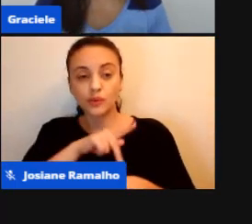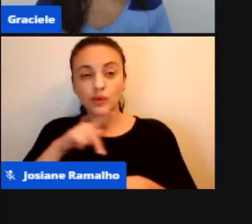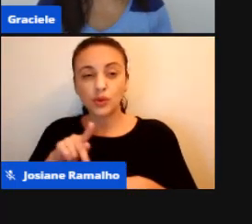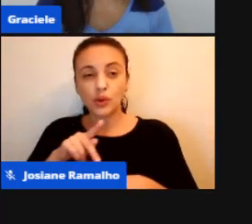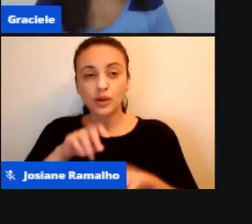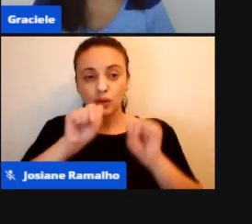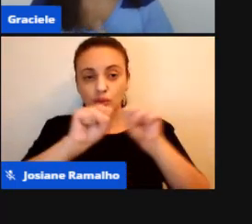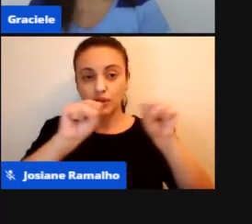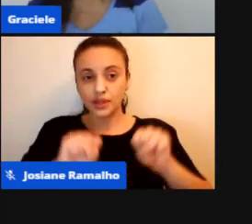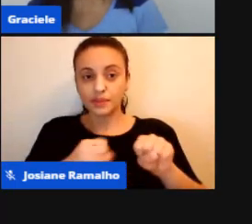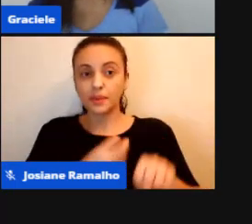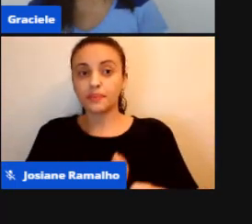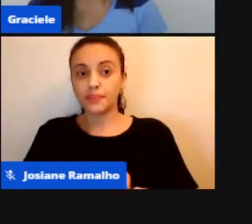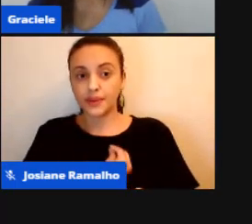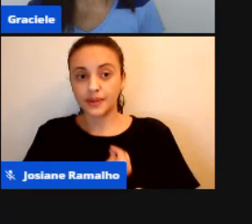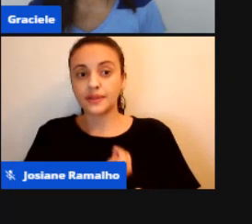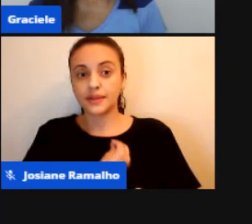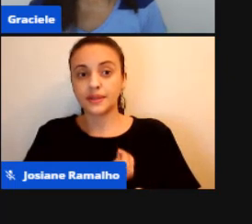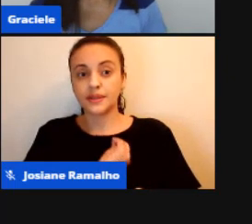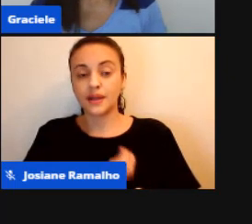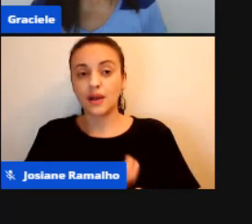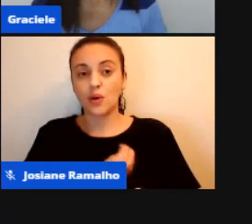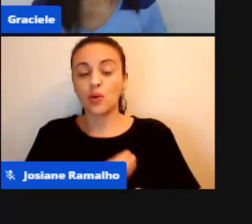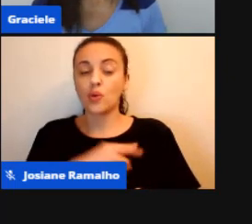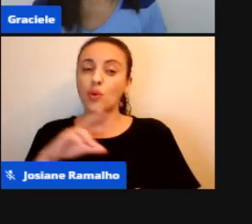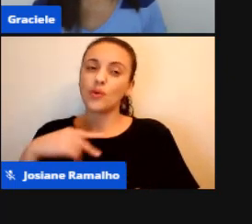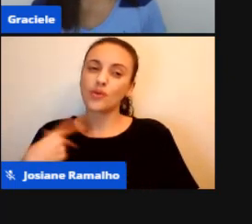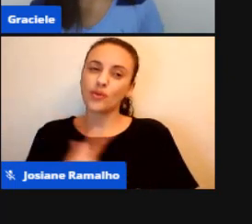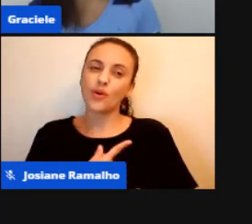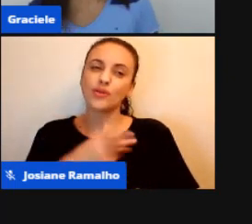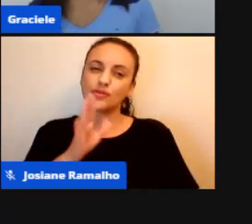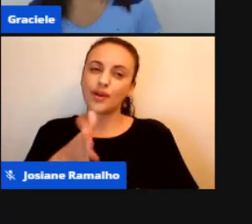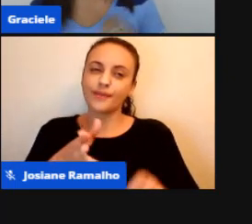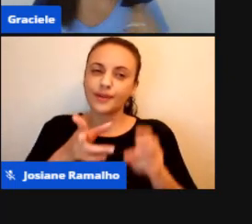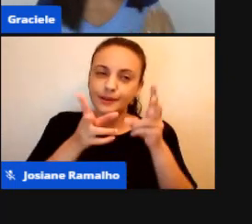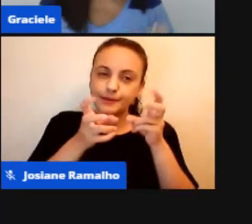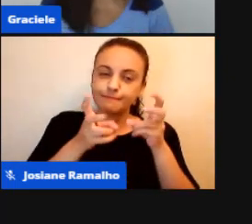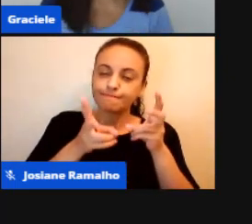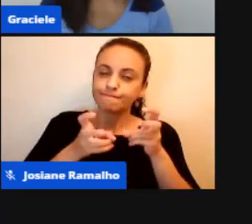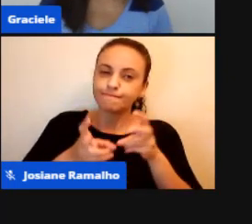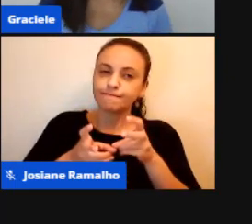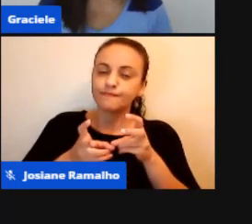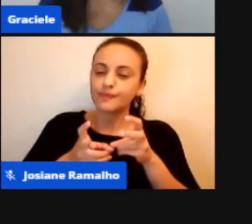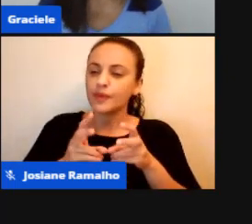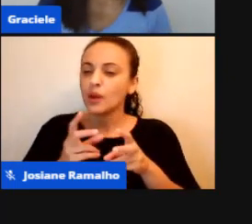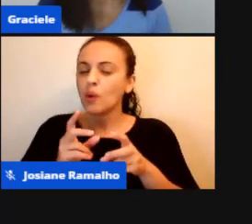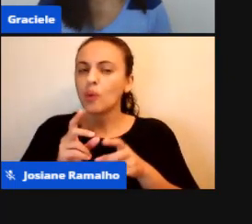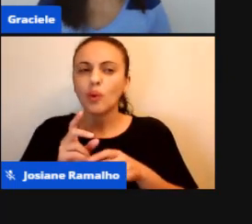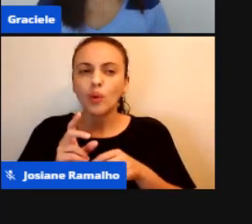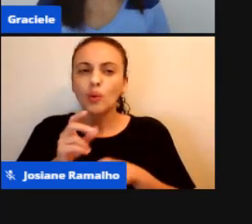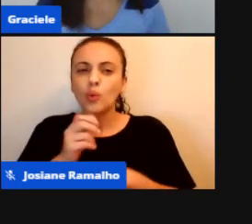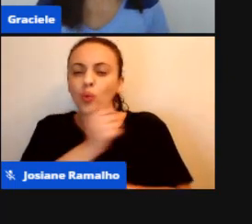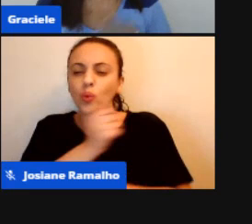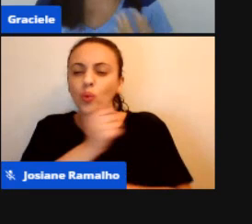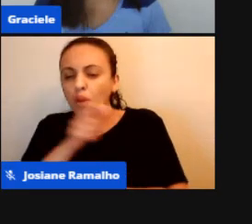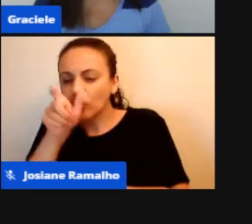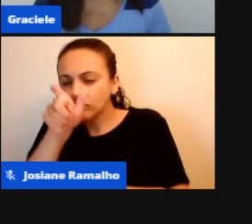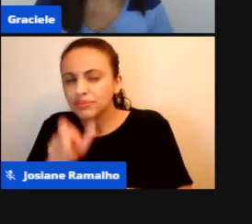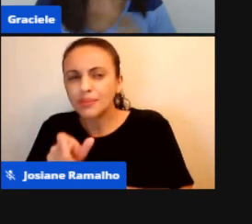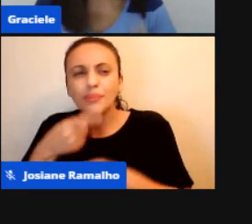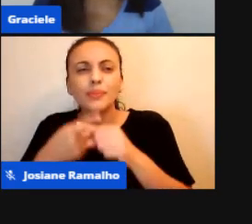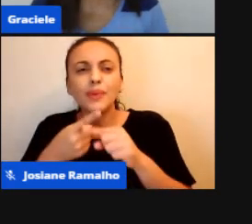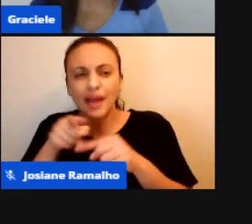sensível em relação à situação do aluno. Ele não participa porque ele não participa, né? Então, nós